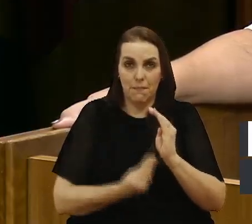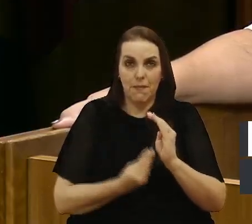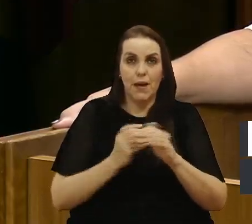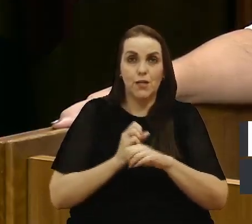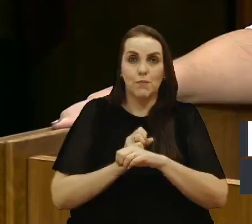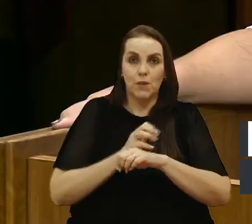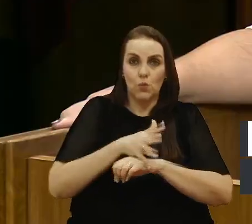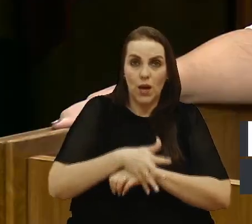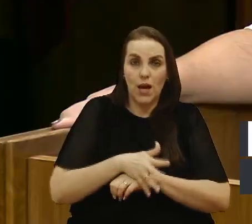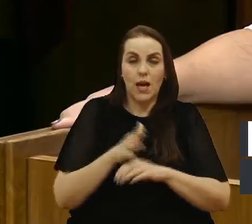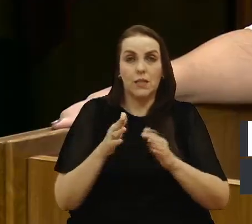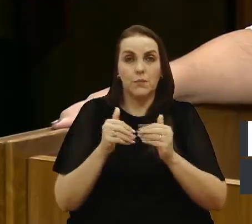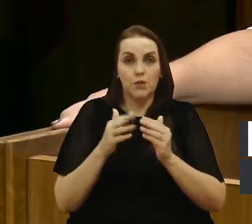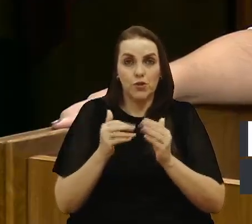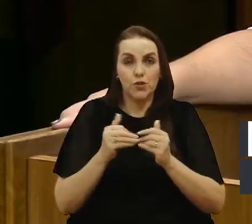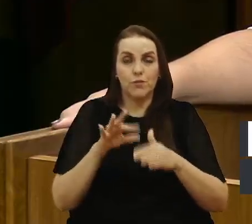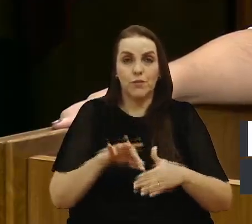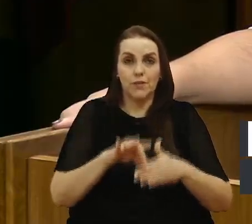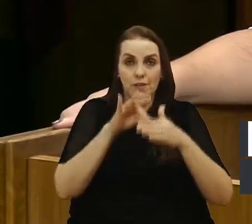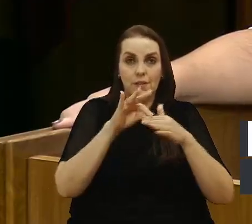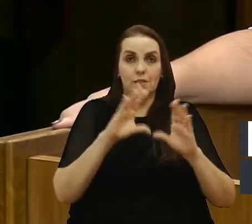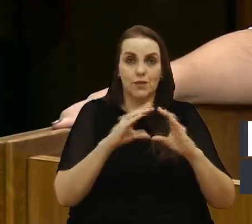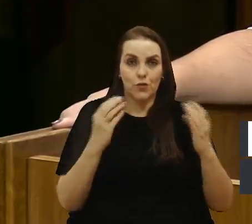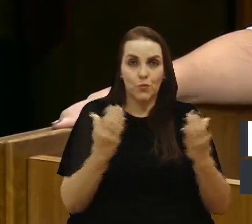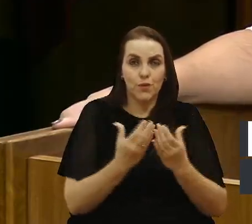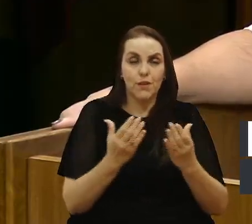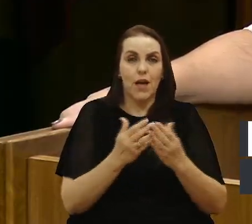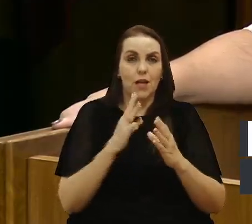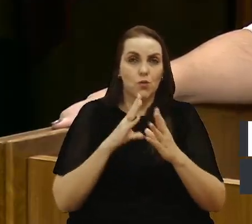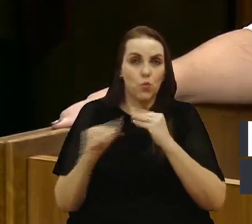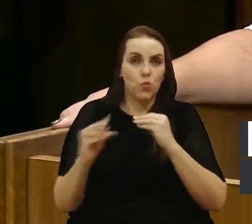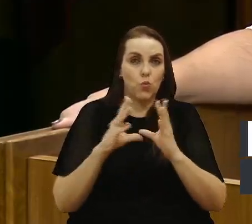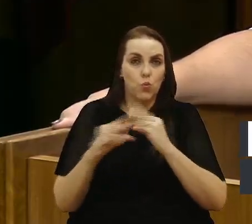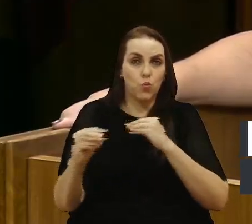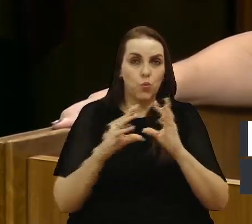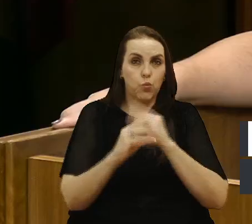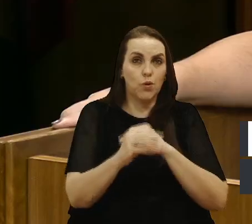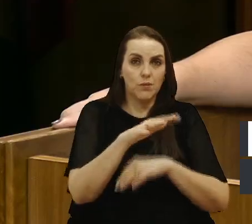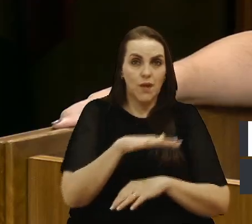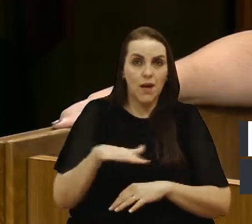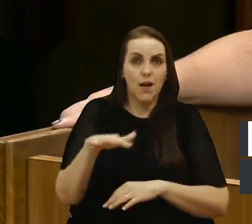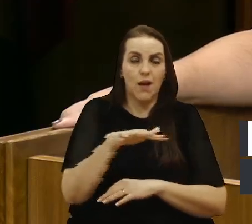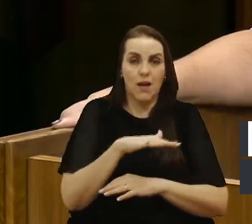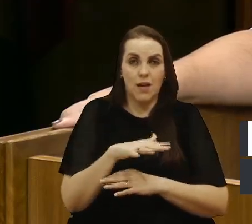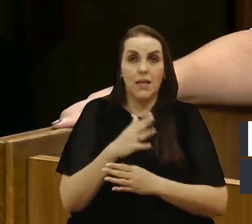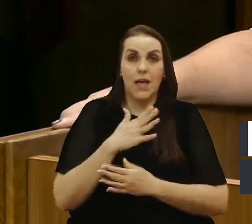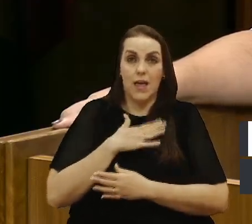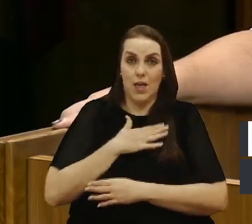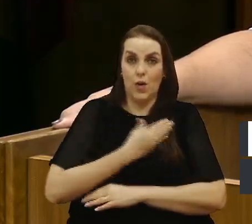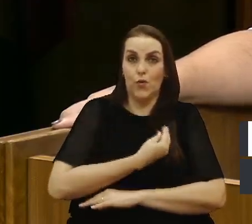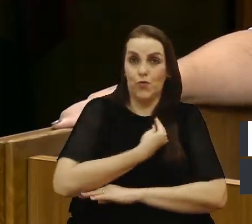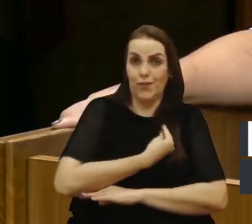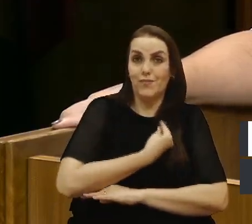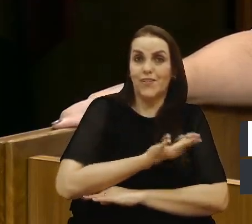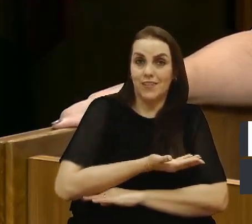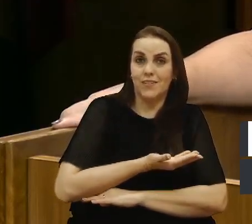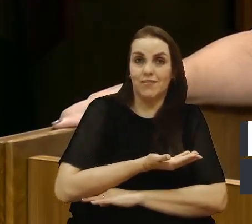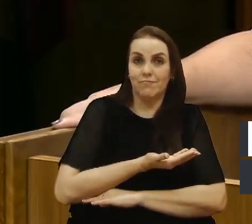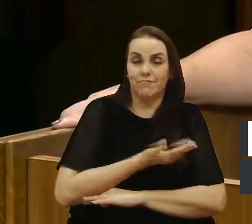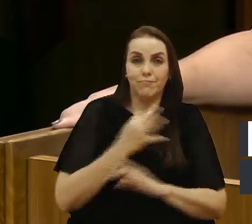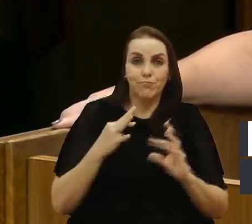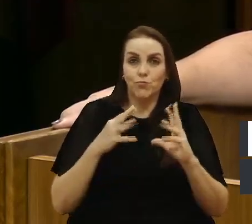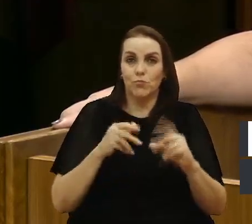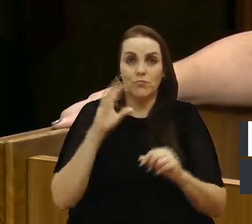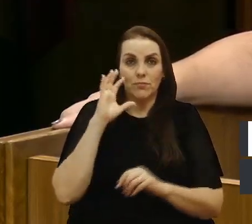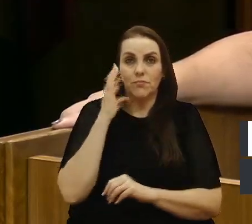madrugada, pedindo para as lideranças comunitárias fazerem a evacuação da área. Então, eu vivi tudo isso,